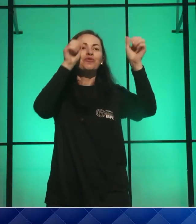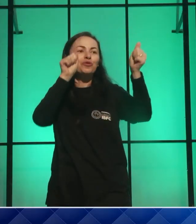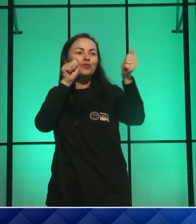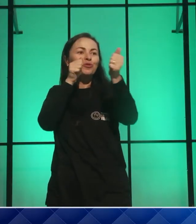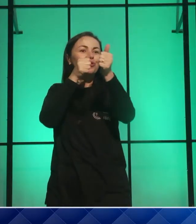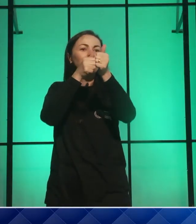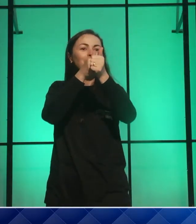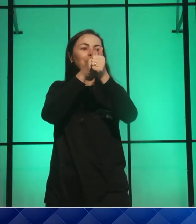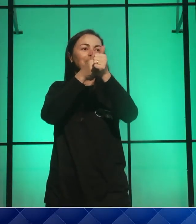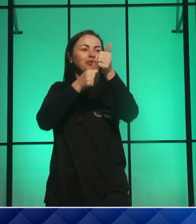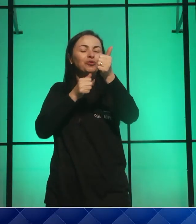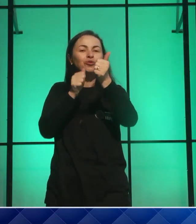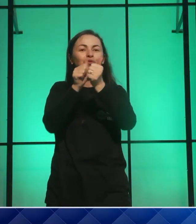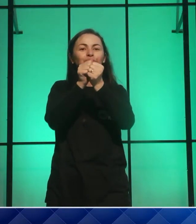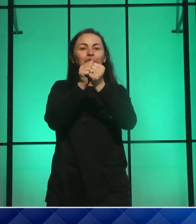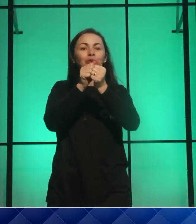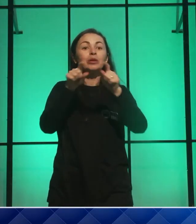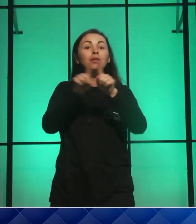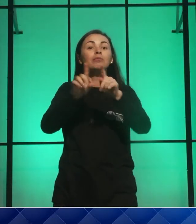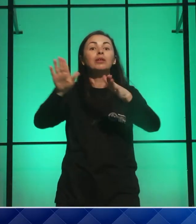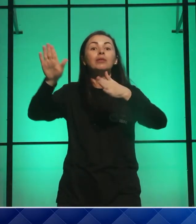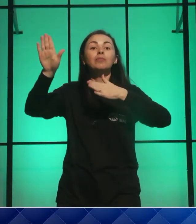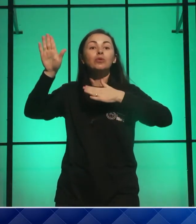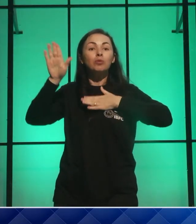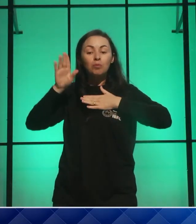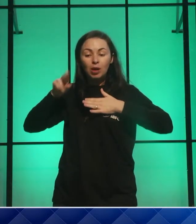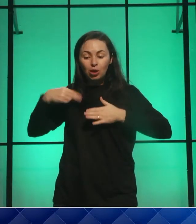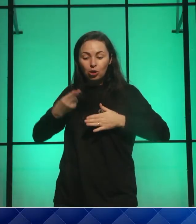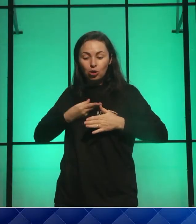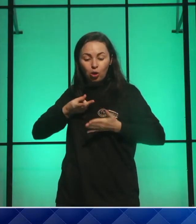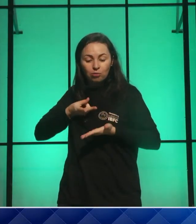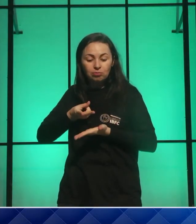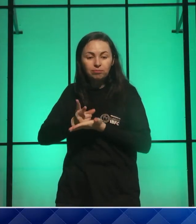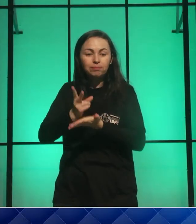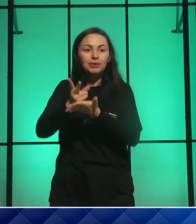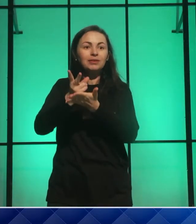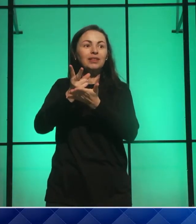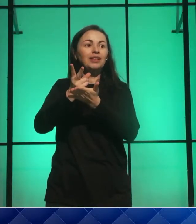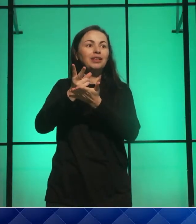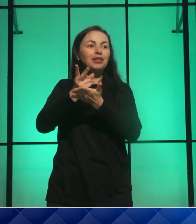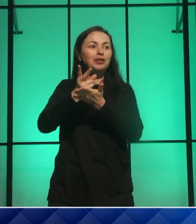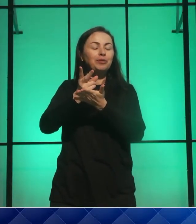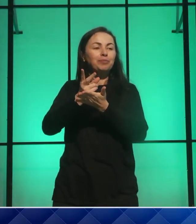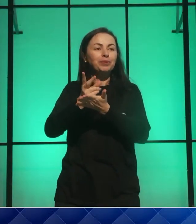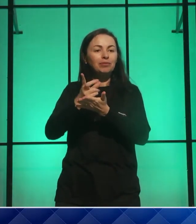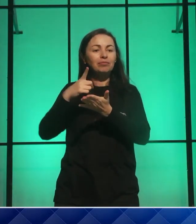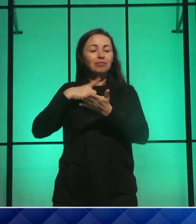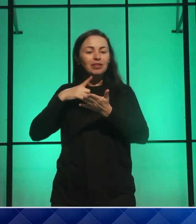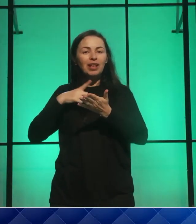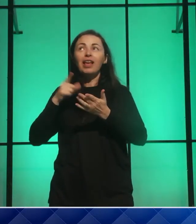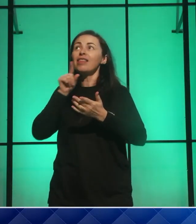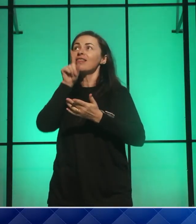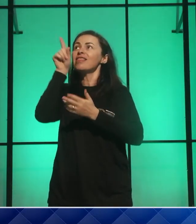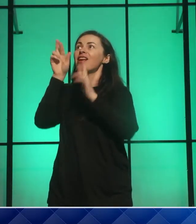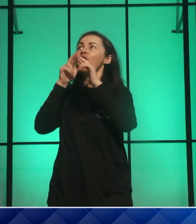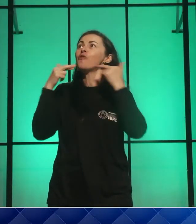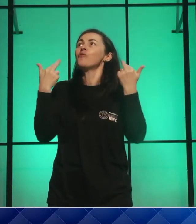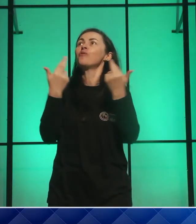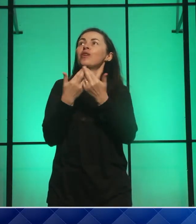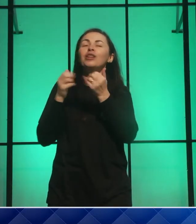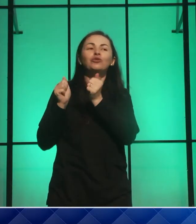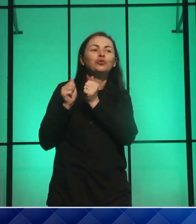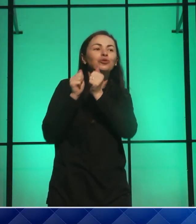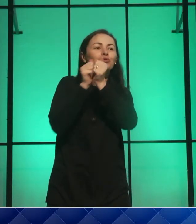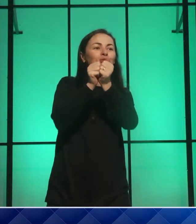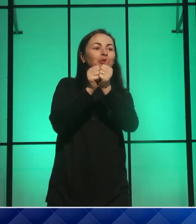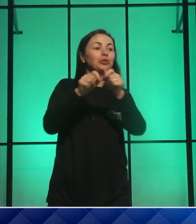Ele promete que estaremos para sempre reinando com Ele no seu reino. Ele promete